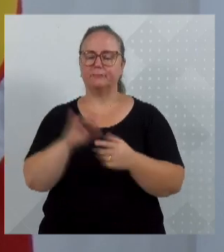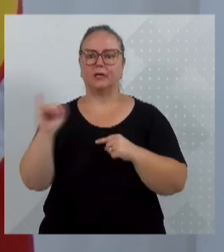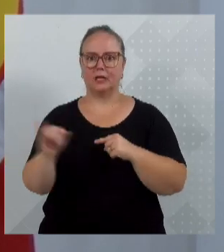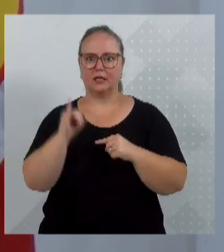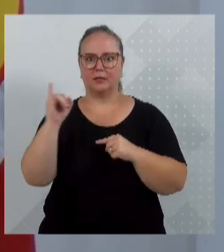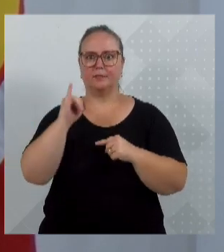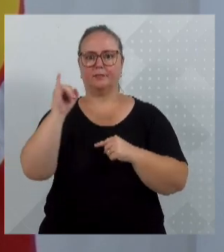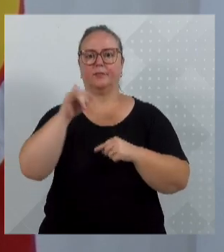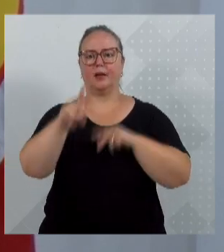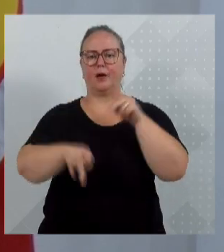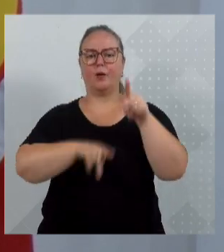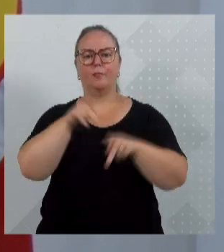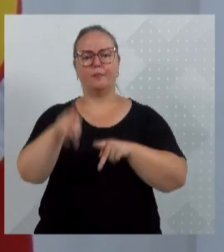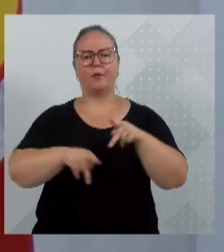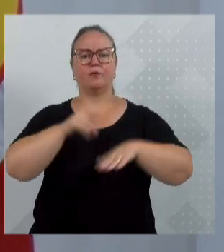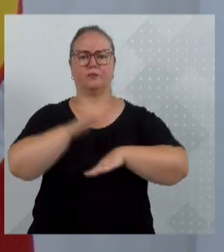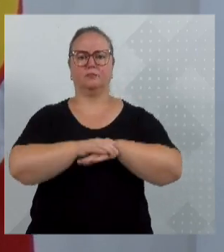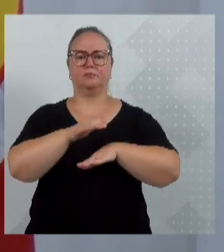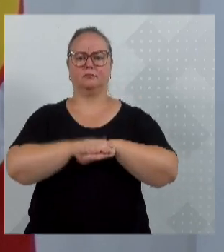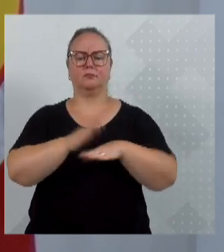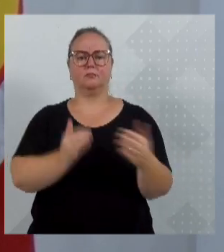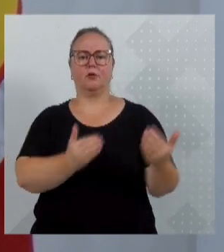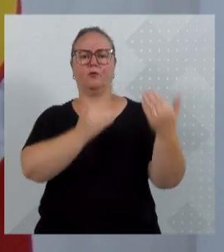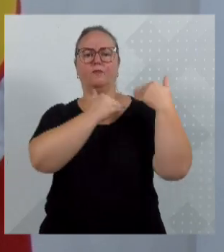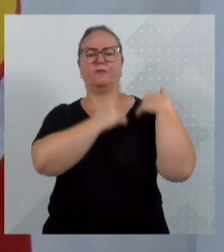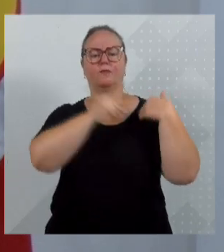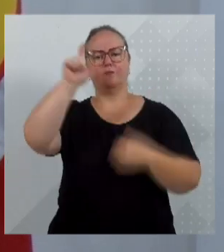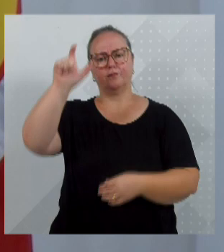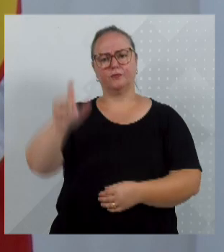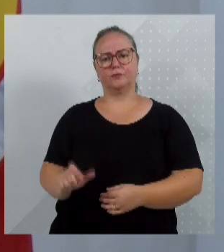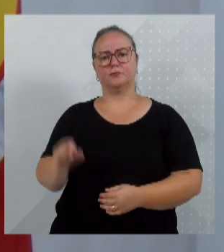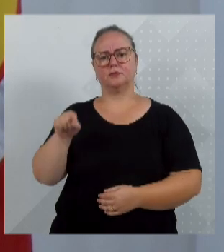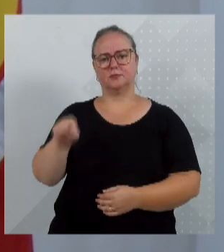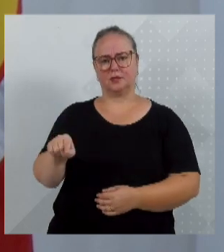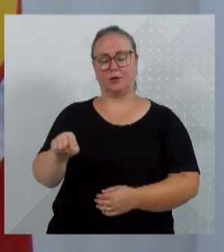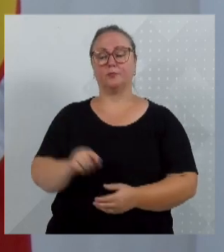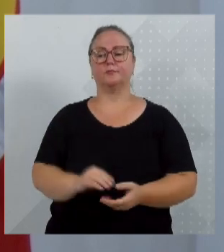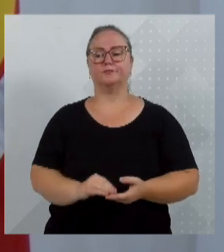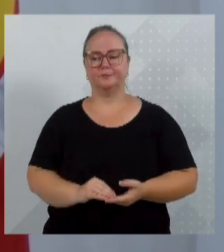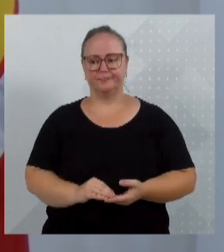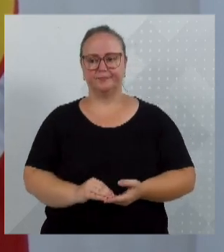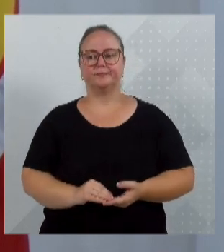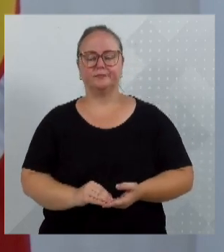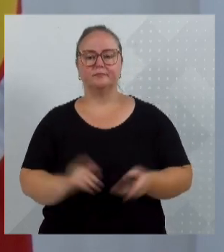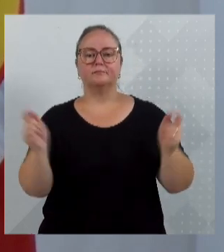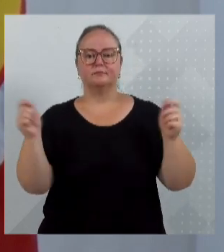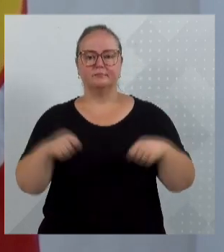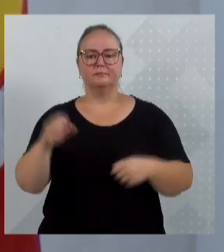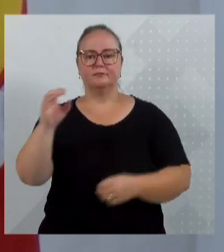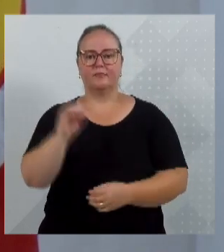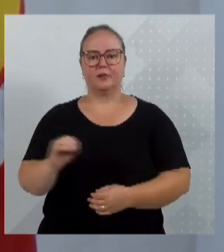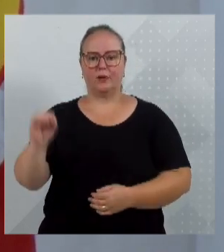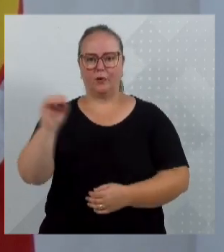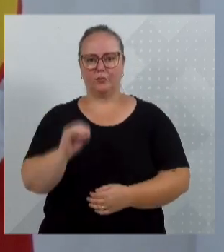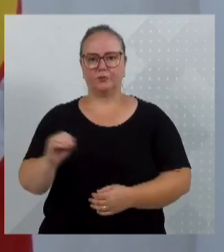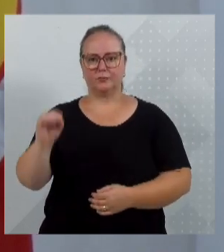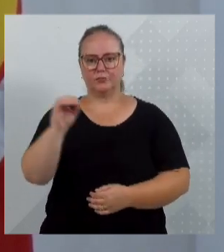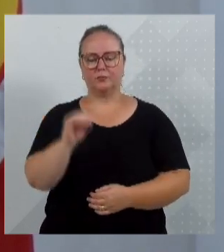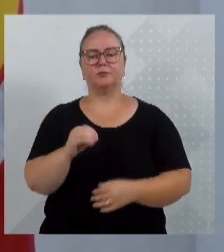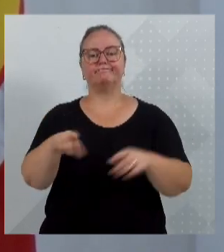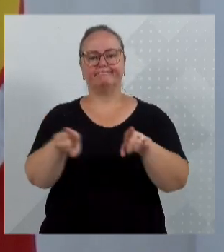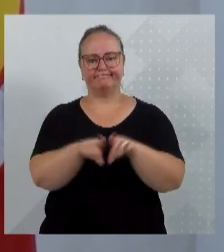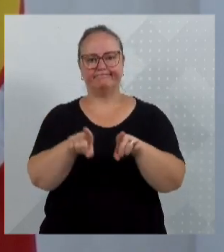toda a nossa população exercer a função de cidadania e para que lá em outubro possa estar